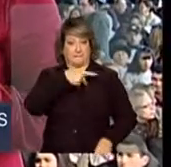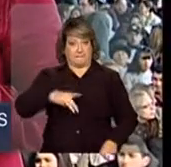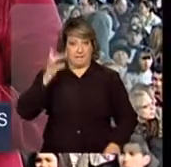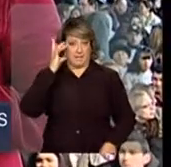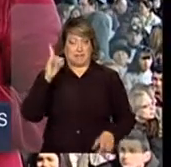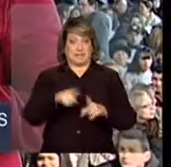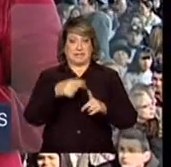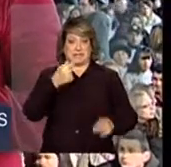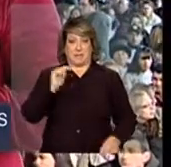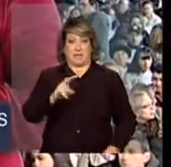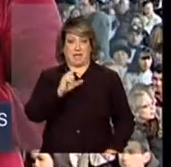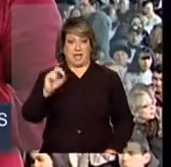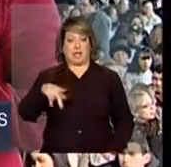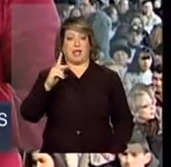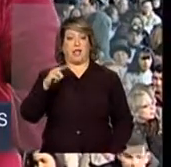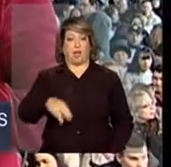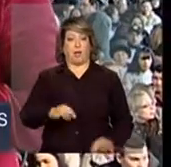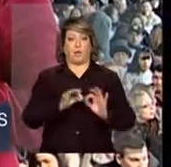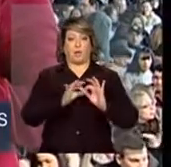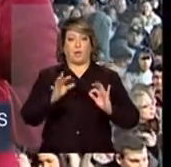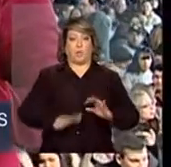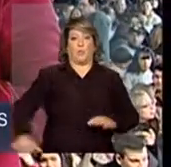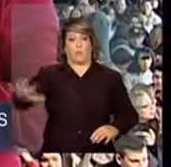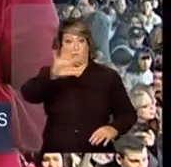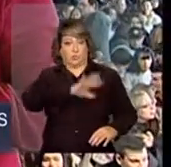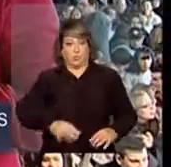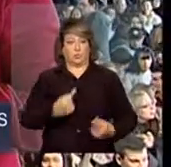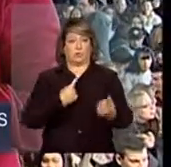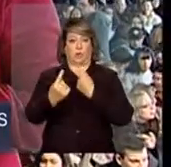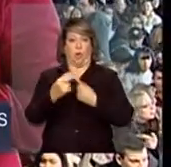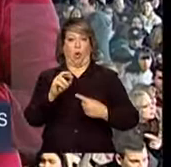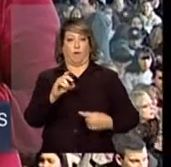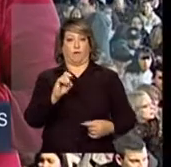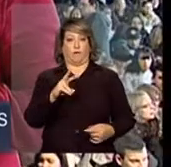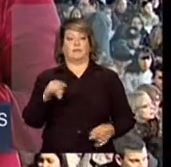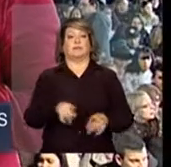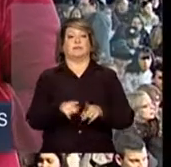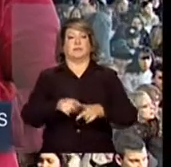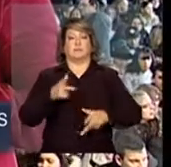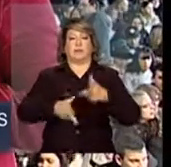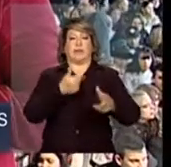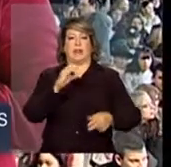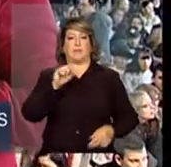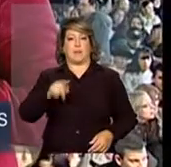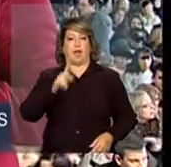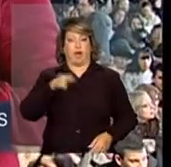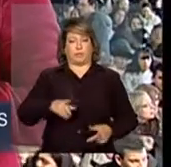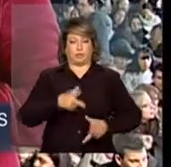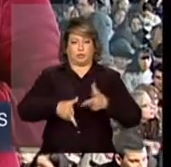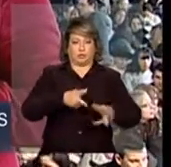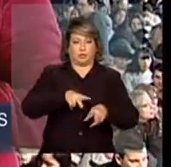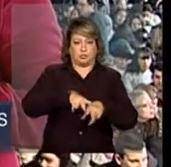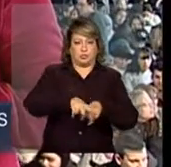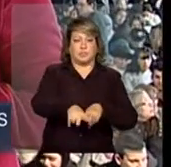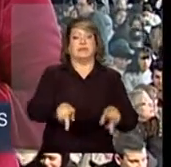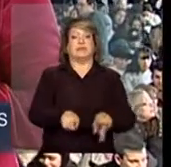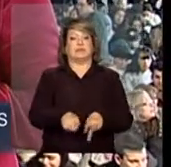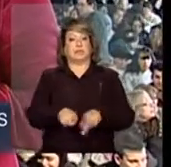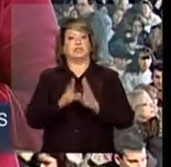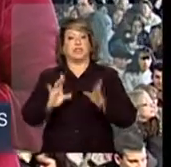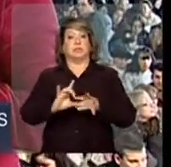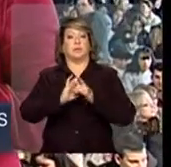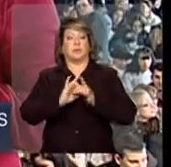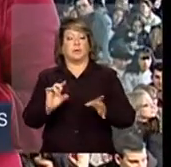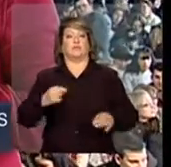7.500 quilômetros de rodovias, 10 mil quilômetros de ferrovias e já foi autorizado o funcionamento